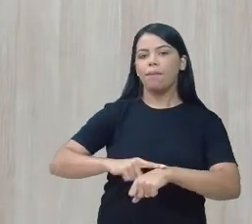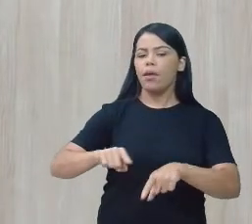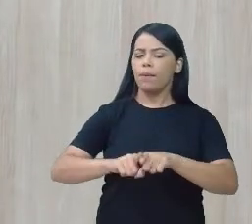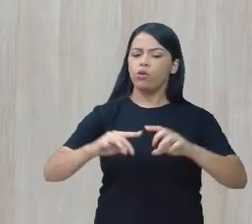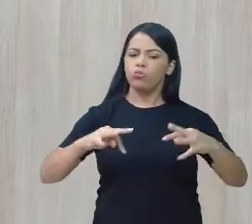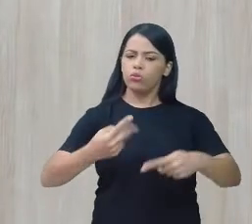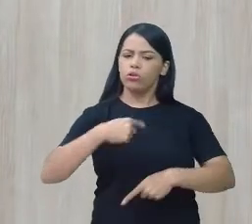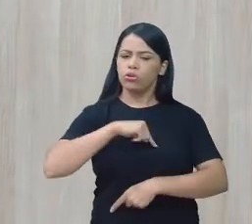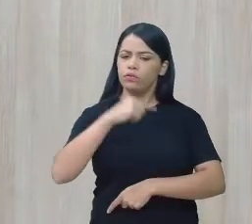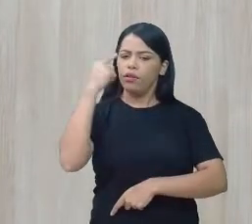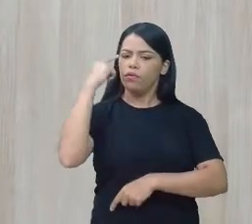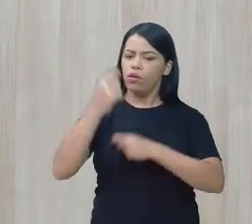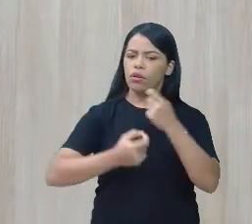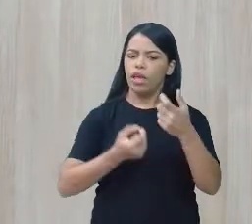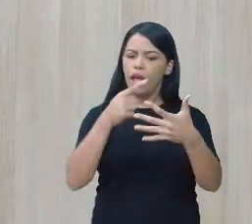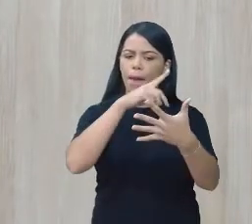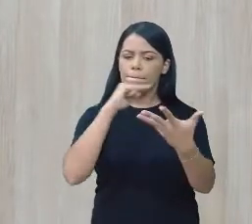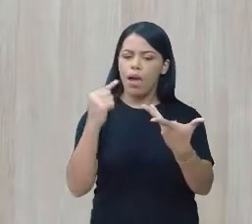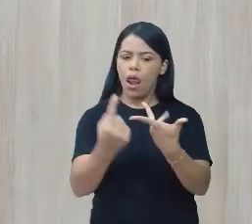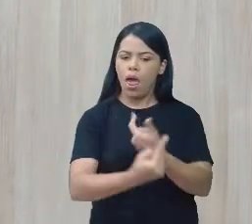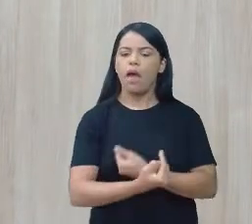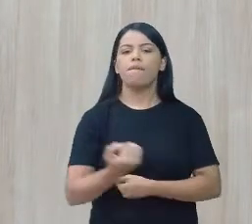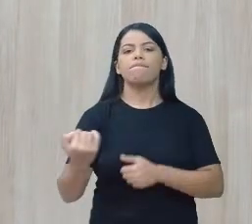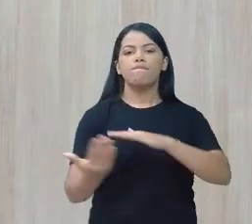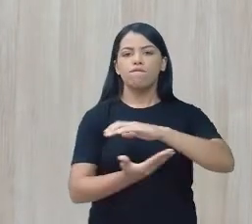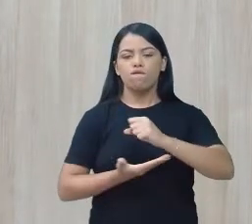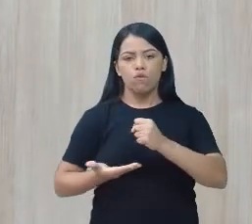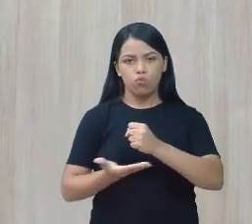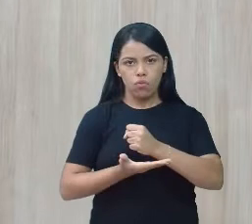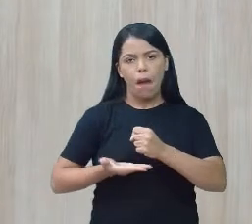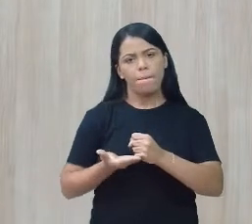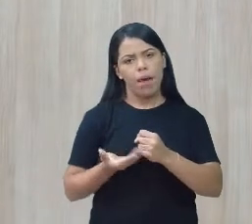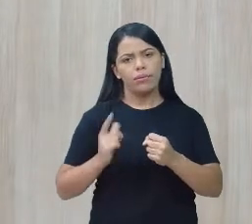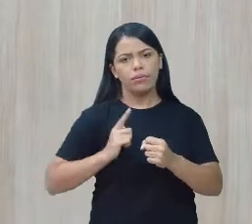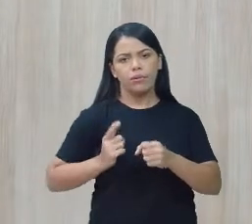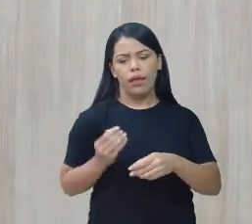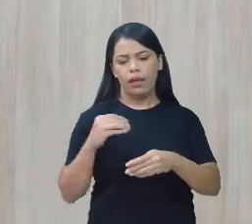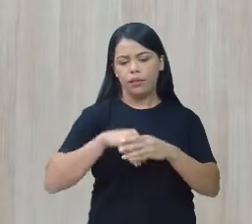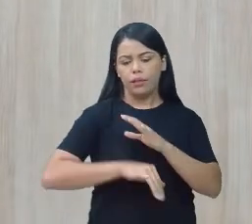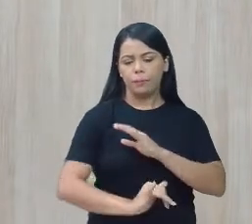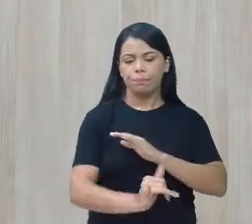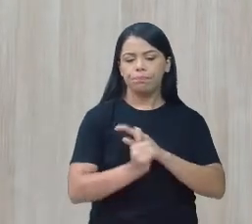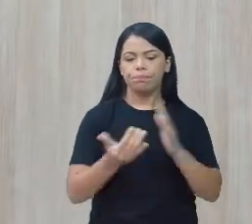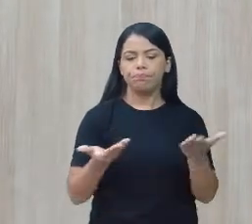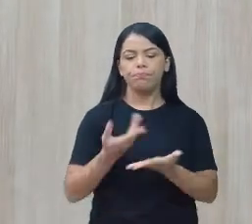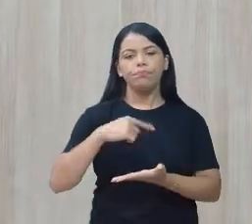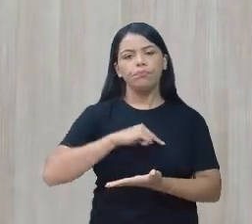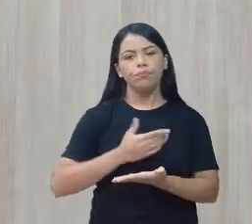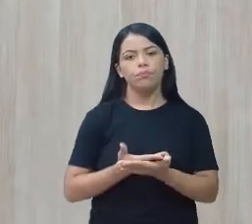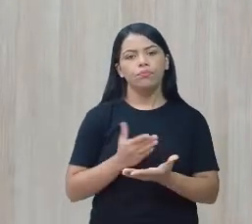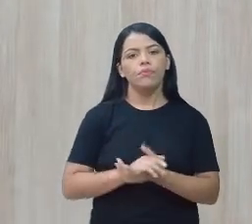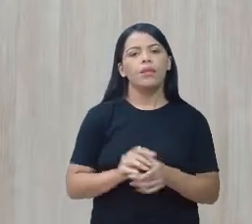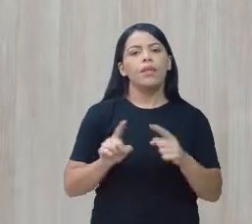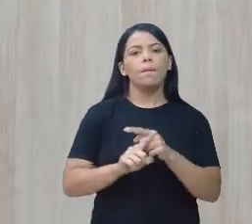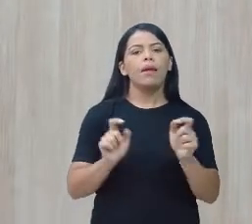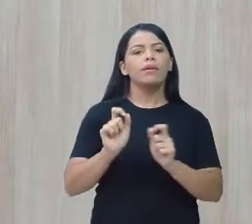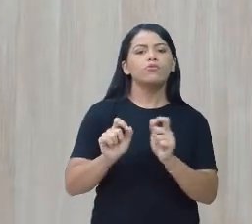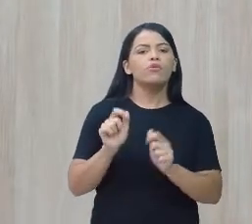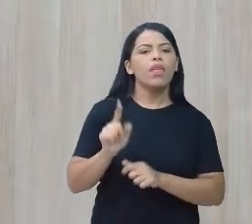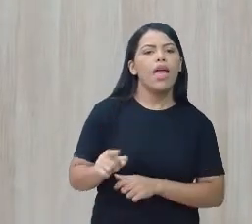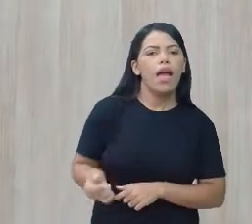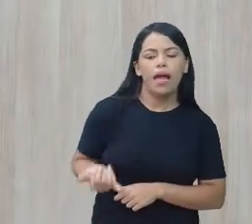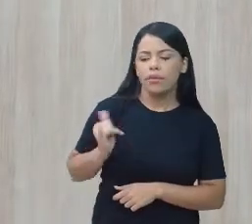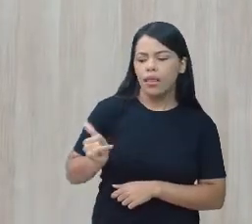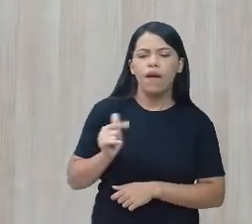tudo isso aqui, que são elementos essenciais da narrativa, na aula de hoje, tá certo? Mas o que é uma narrativa? Você saberia, assim,